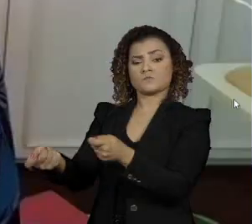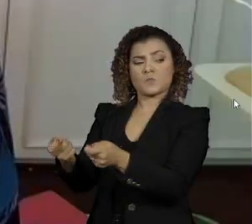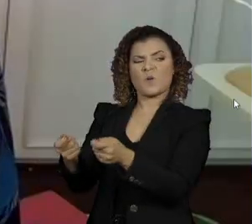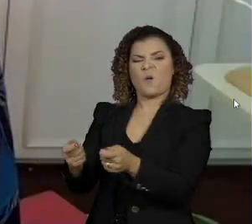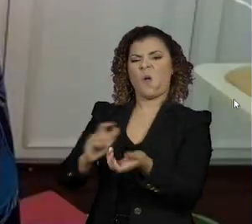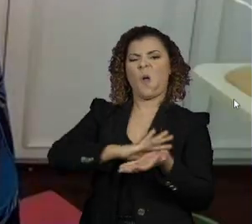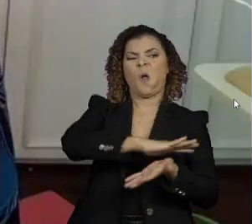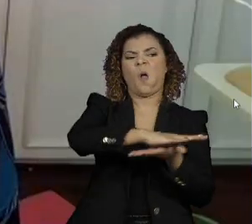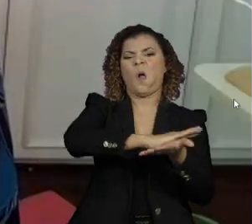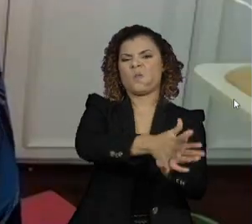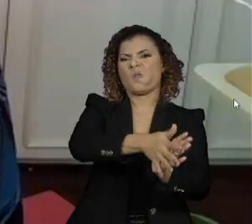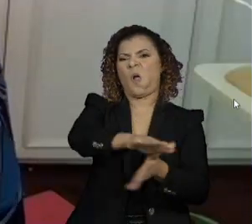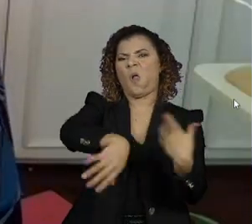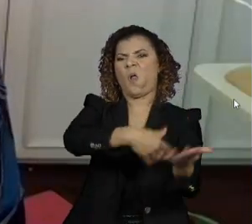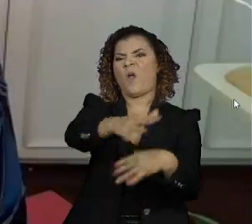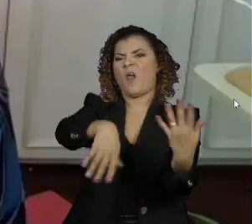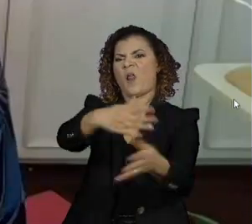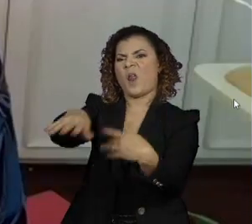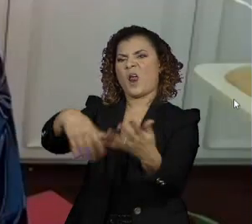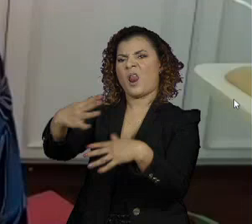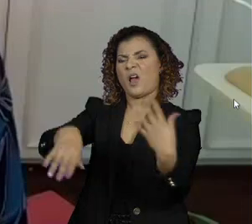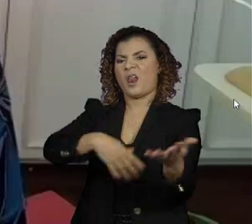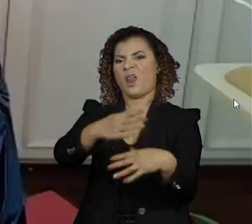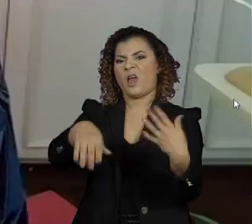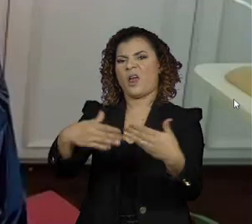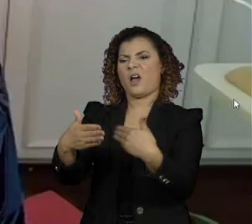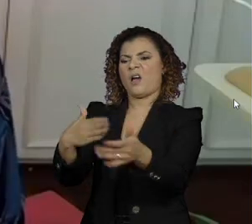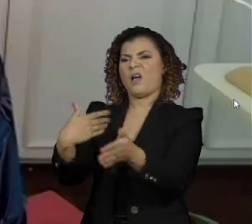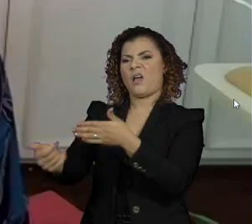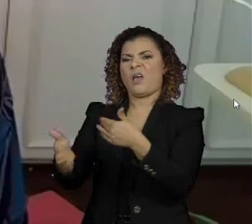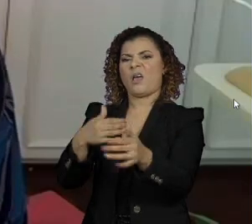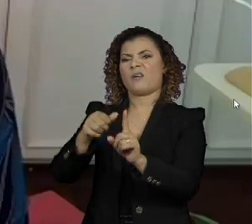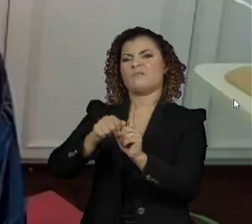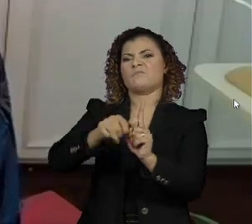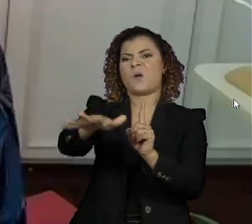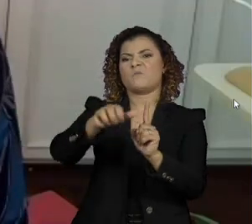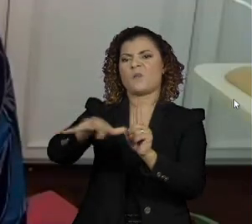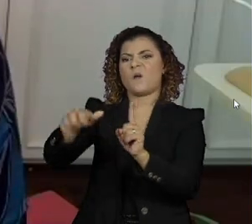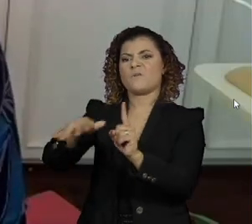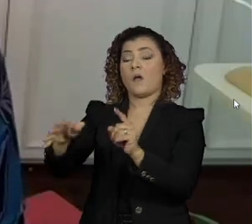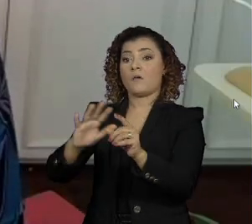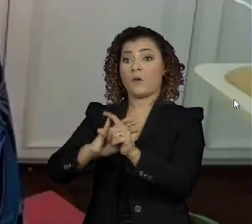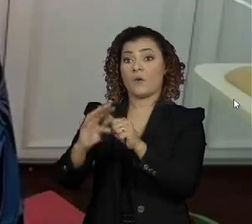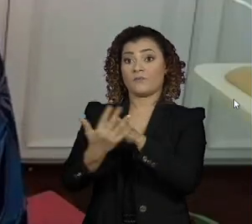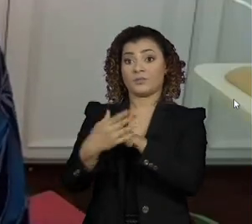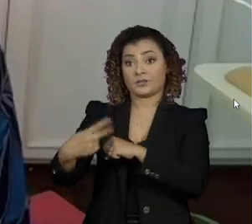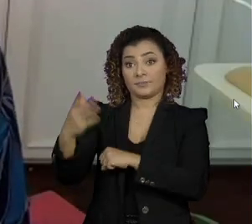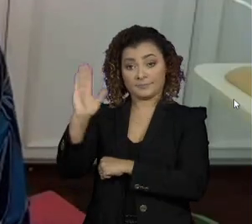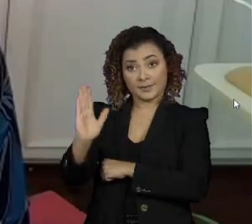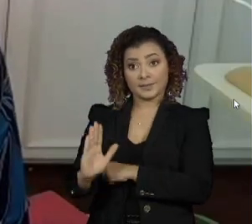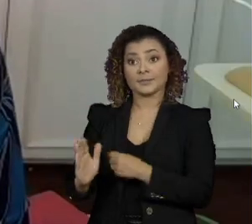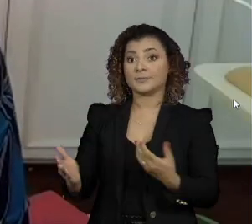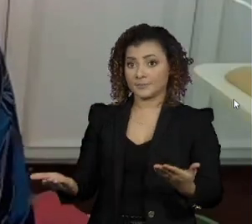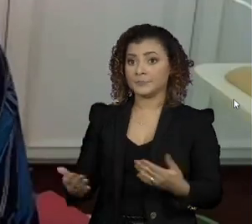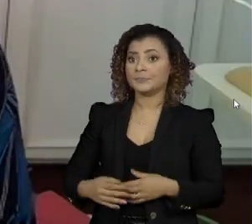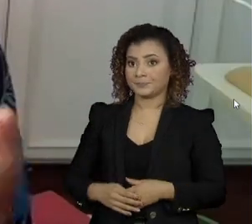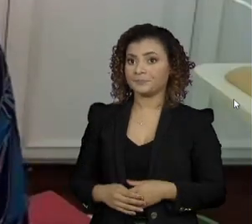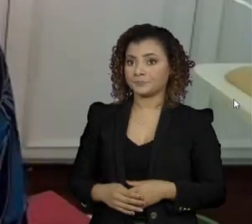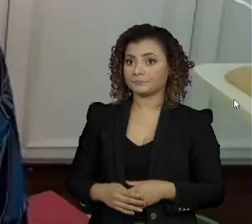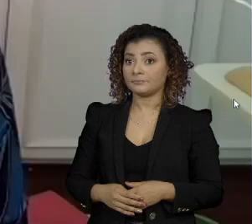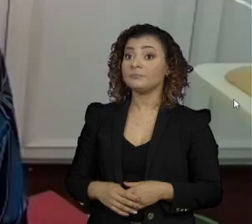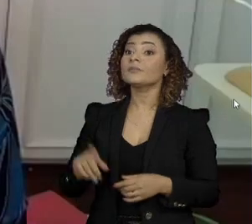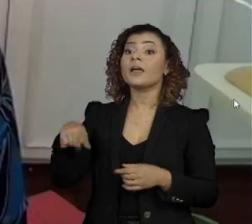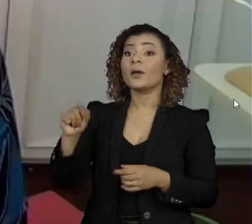diversos órgãos do governo no sentido de disseminar a Covid-19 no Brasil. É a